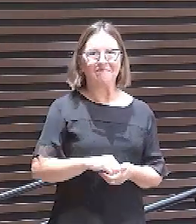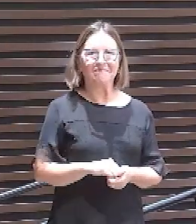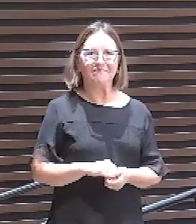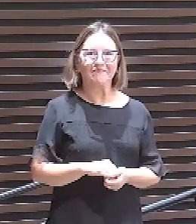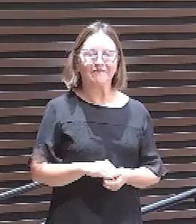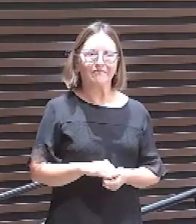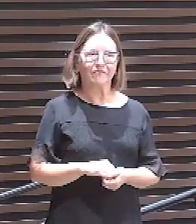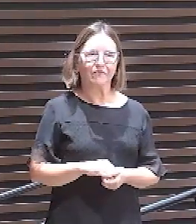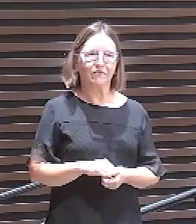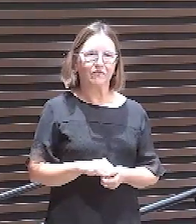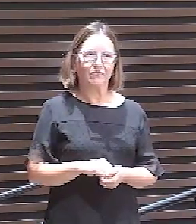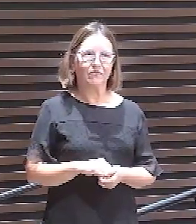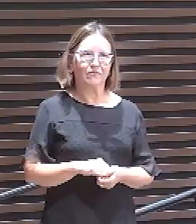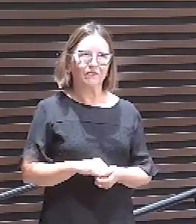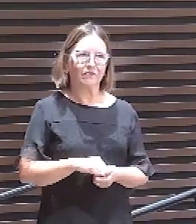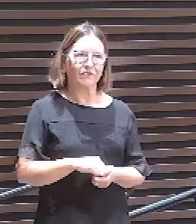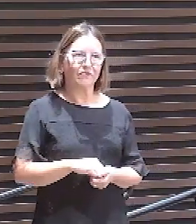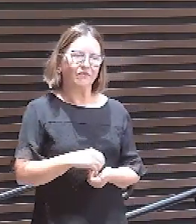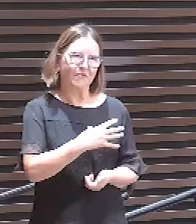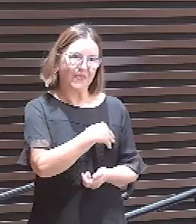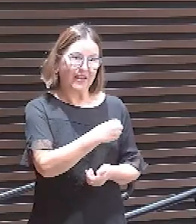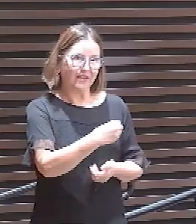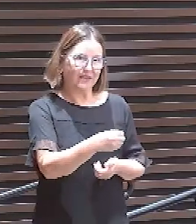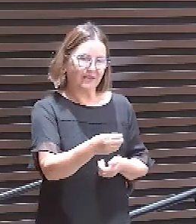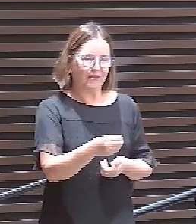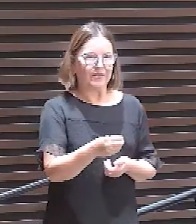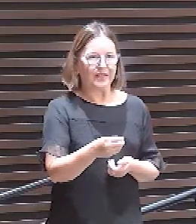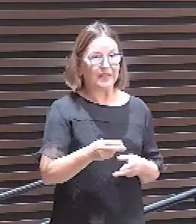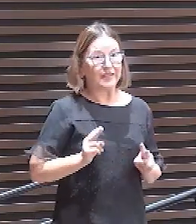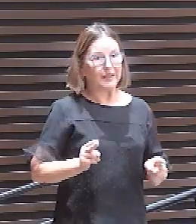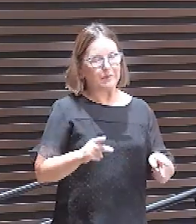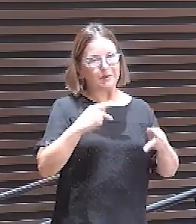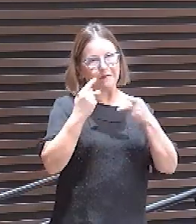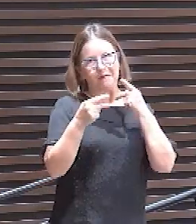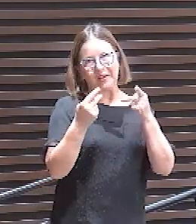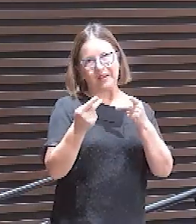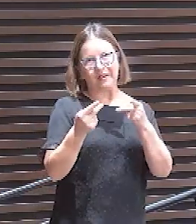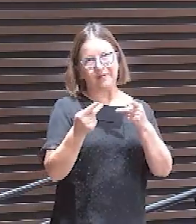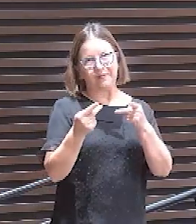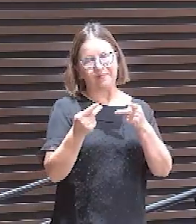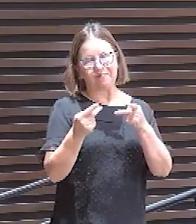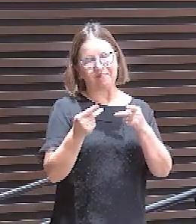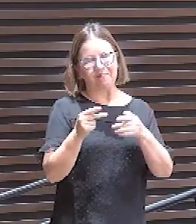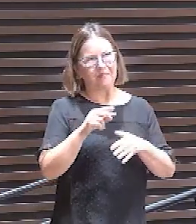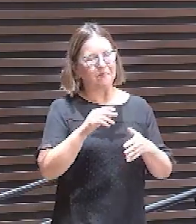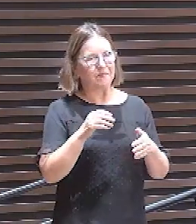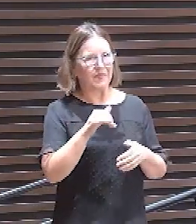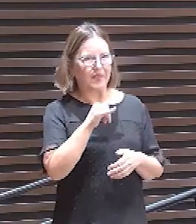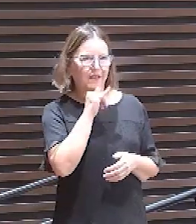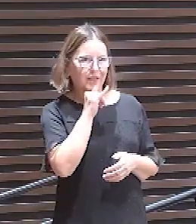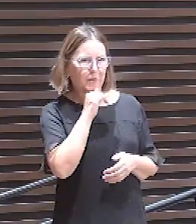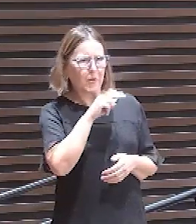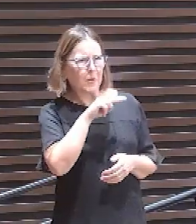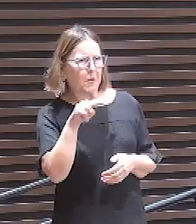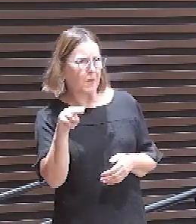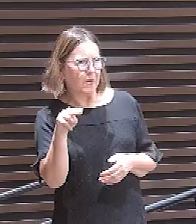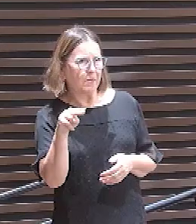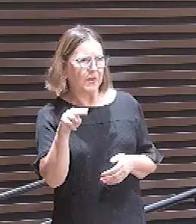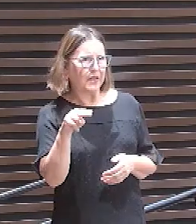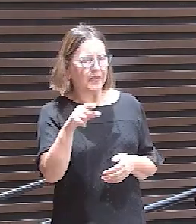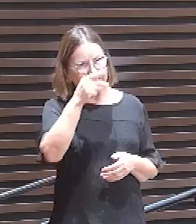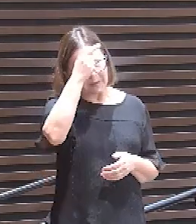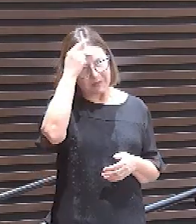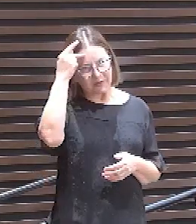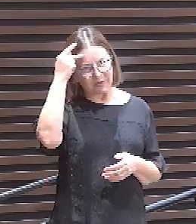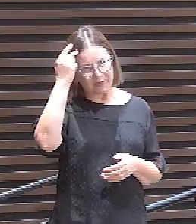A genealogia, ela sempre fala assim: fulano viveu